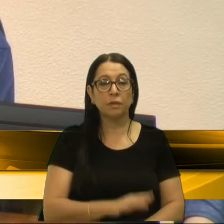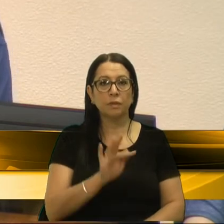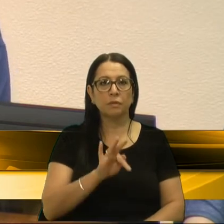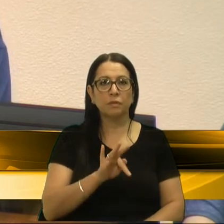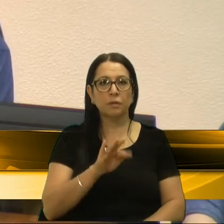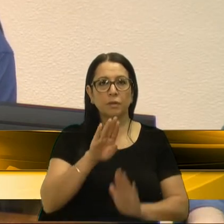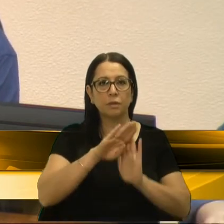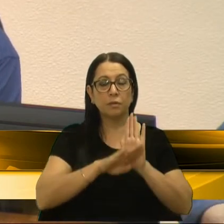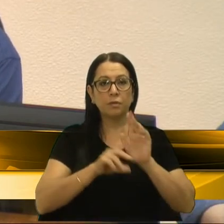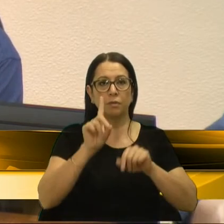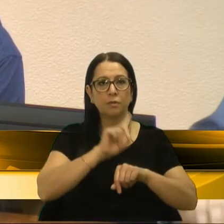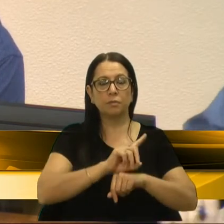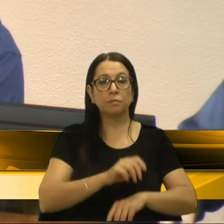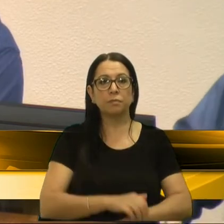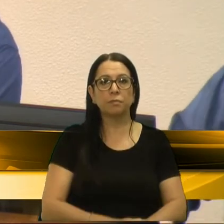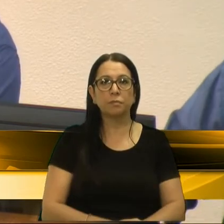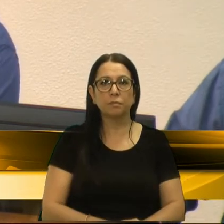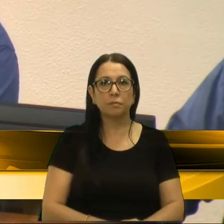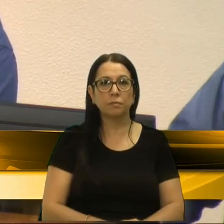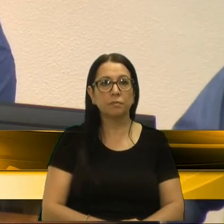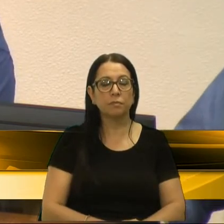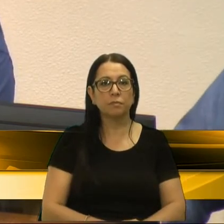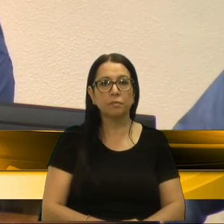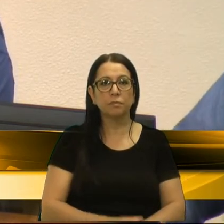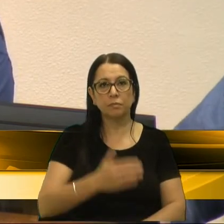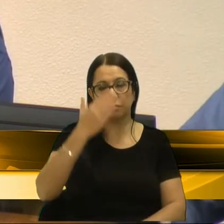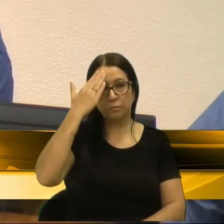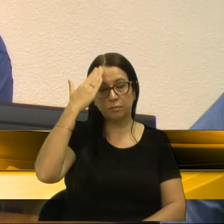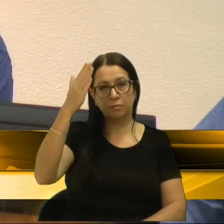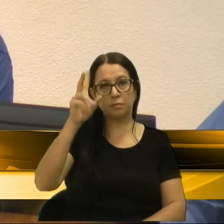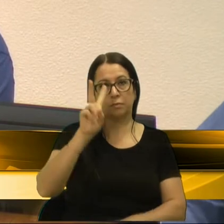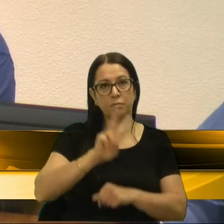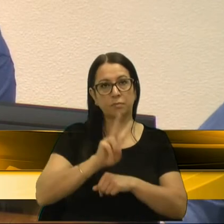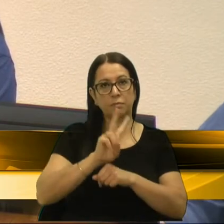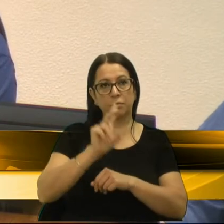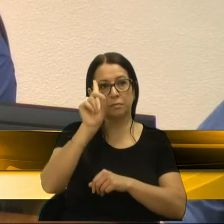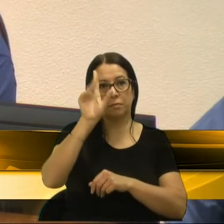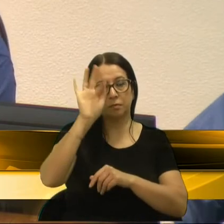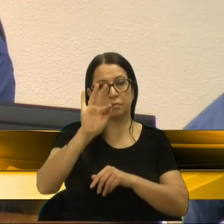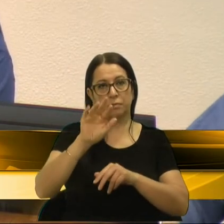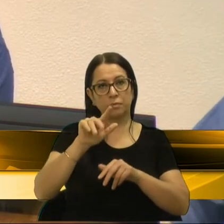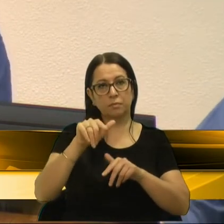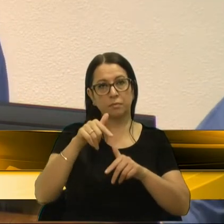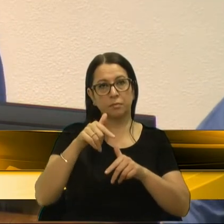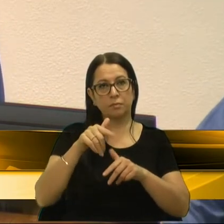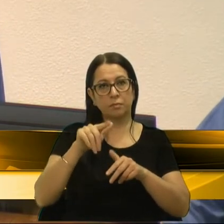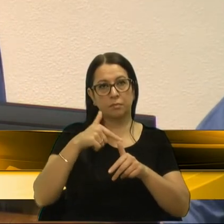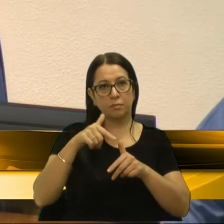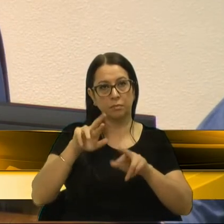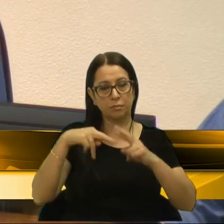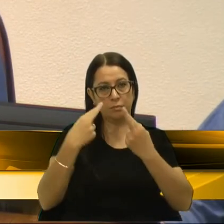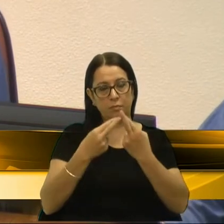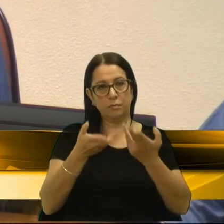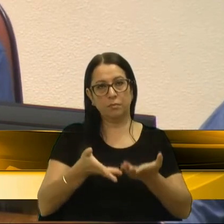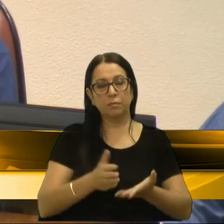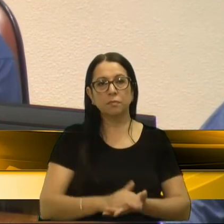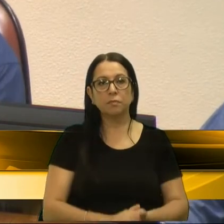Encerrada a ordem do dia. Agradecendo a proteção de Deus, declaro encerrados os trabalhos da presente